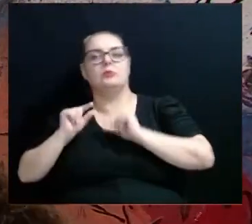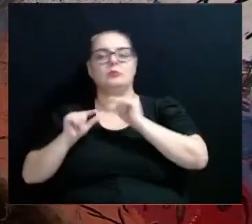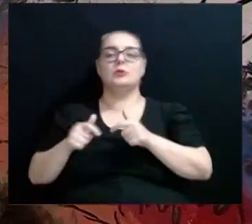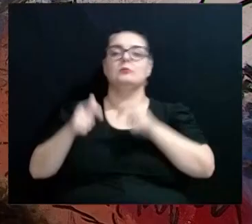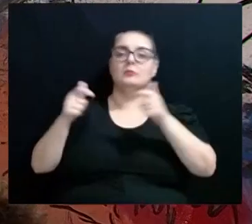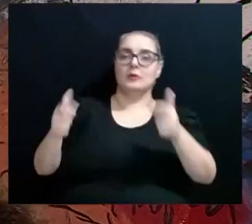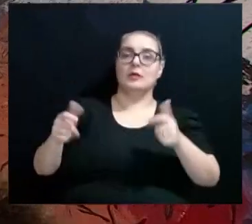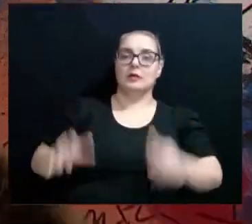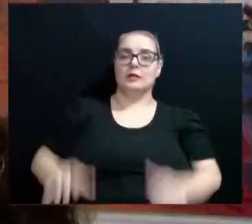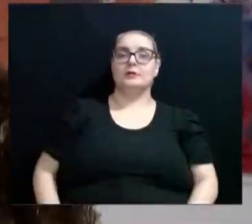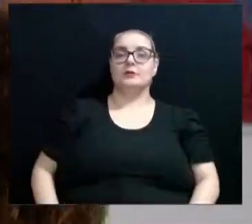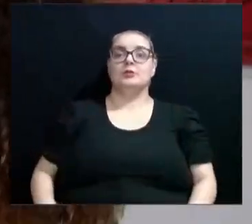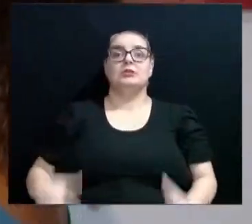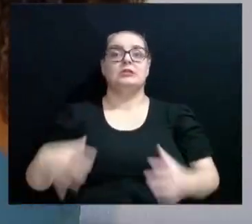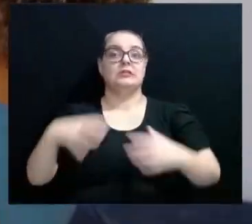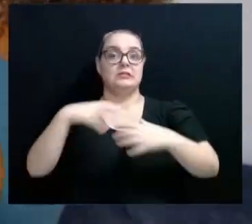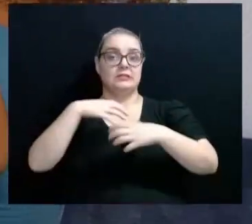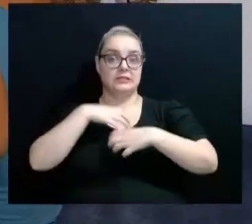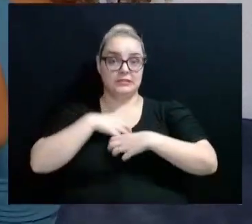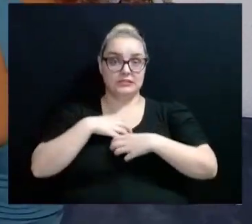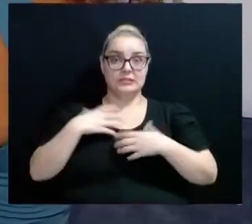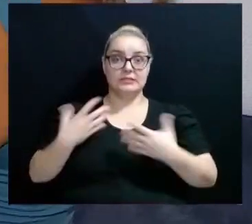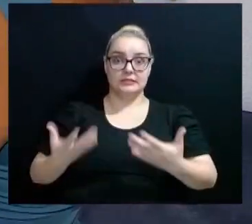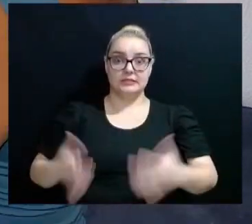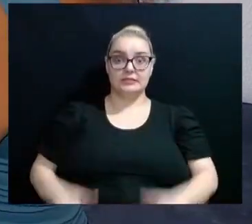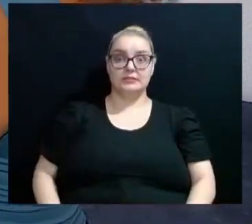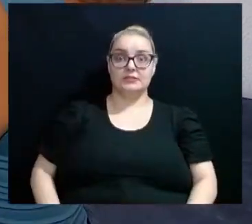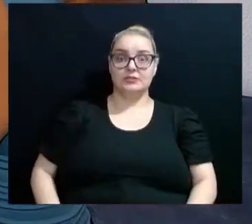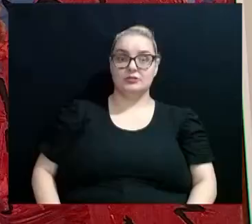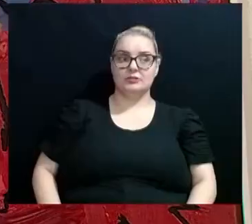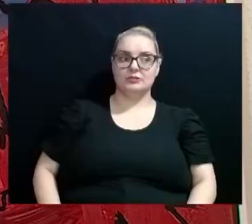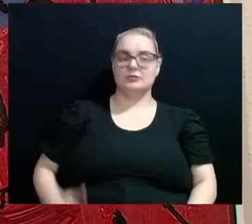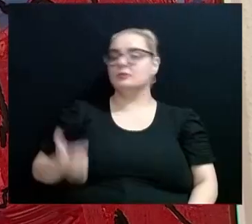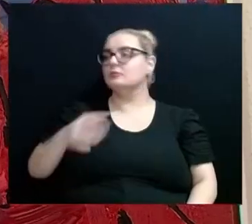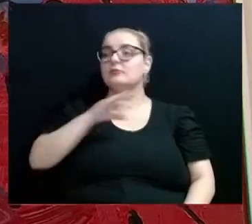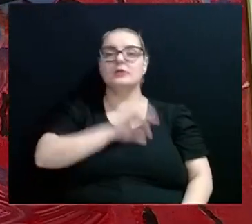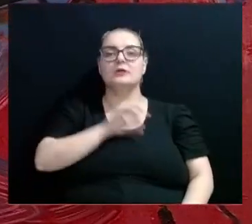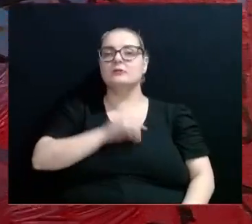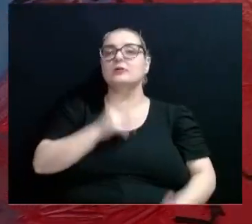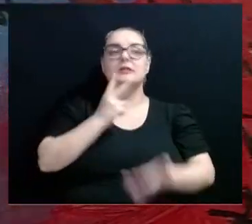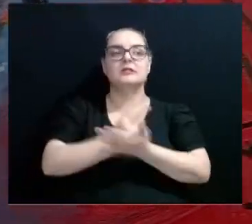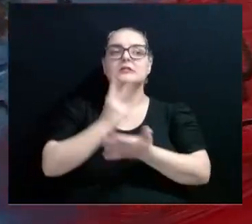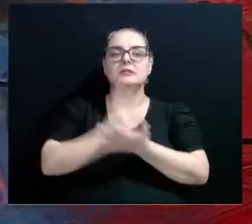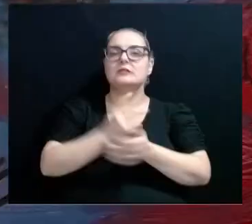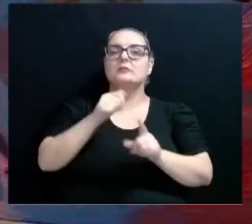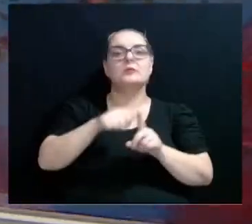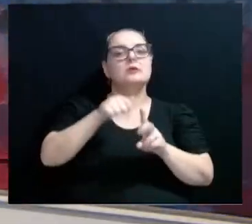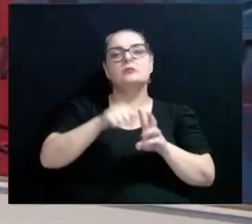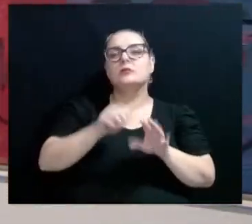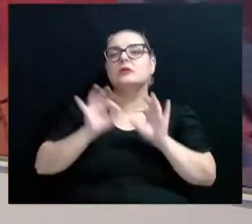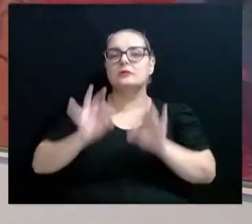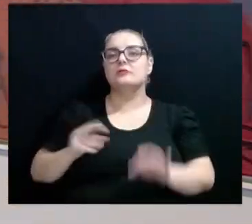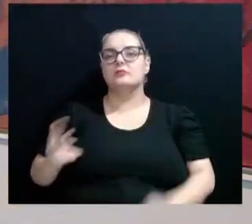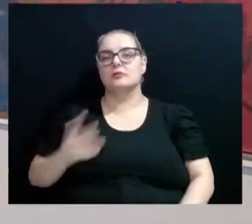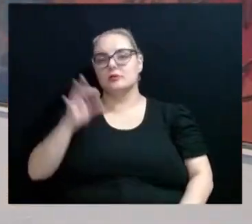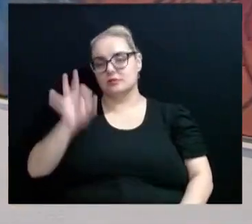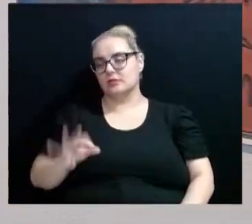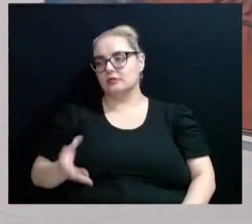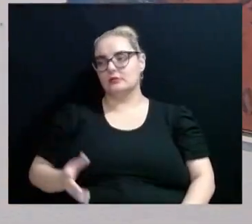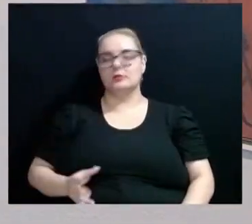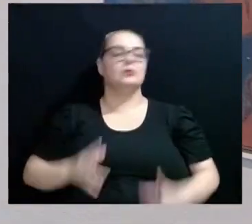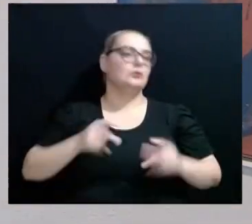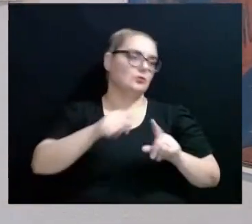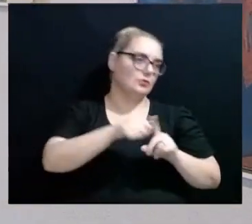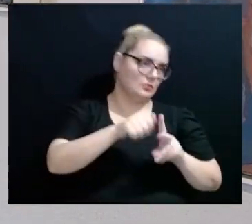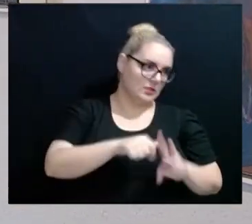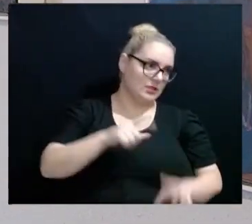pouquinho maior sentir que você não vai ter aquele salário no final do mês específico, aquele valor